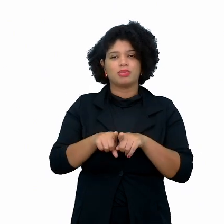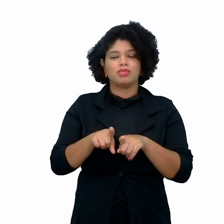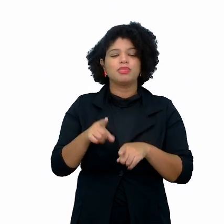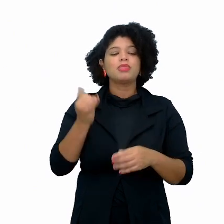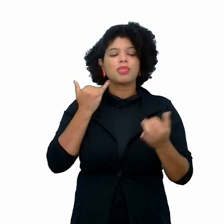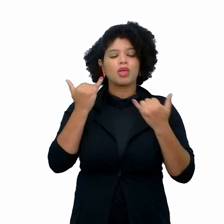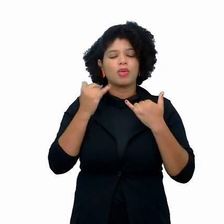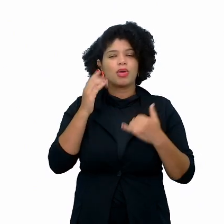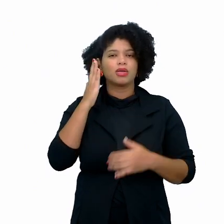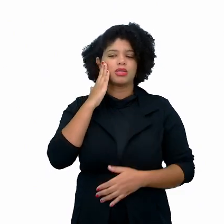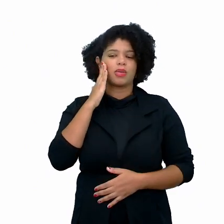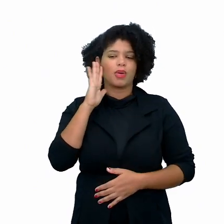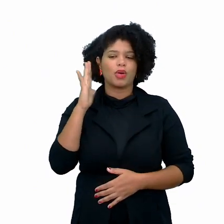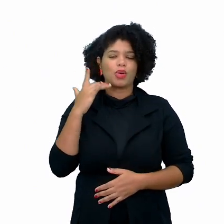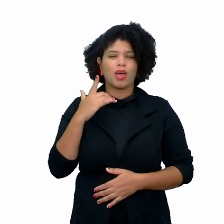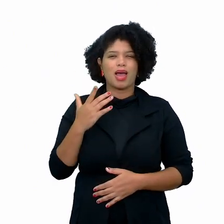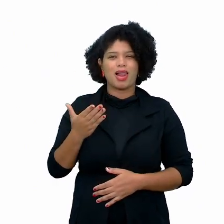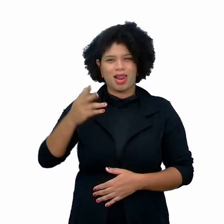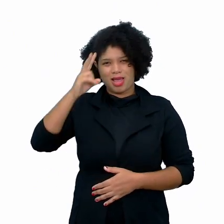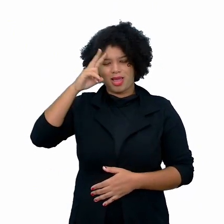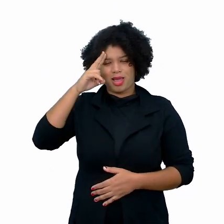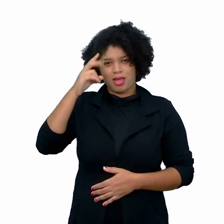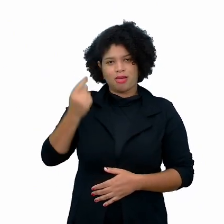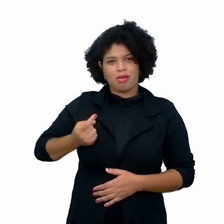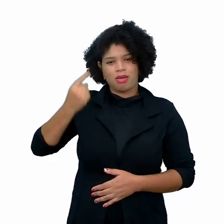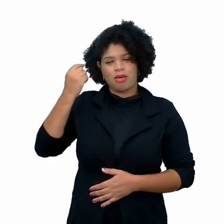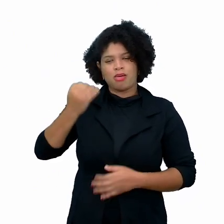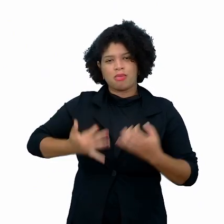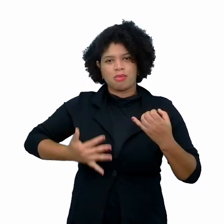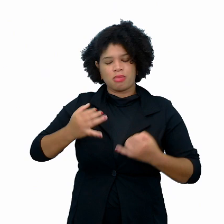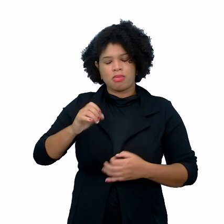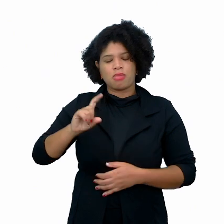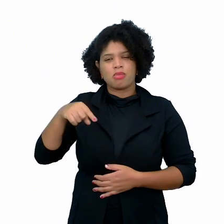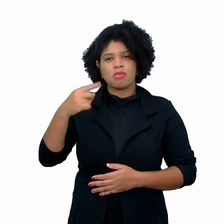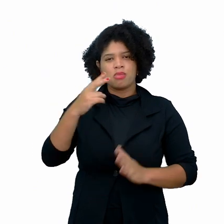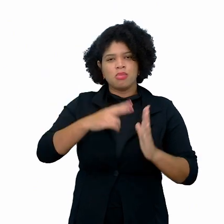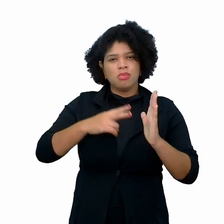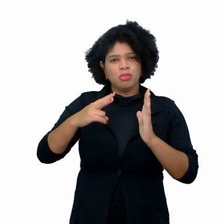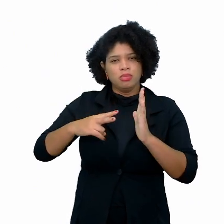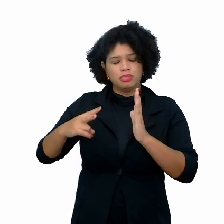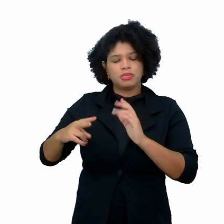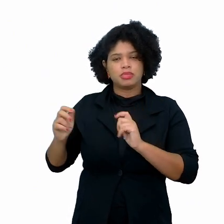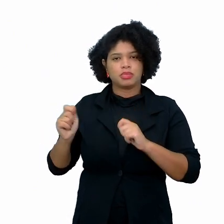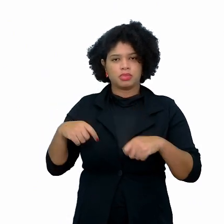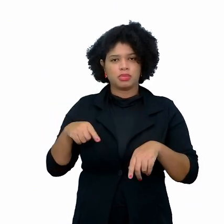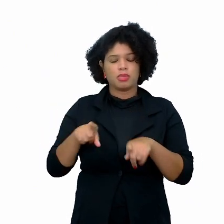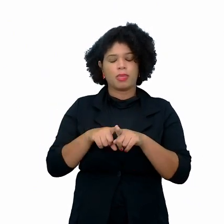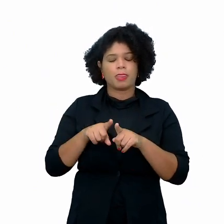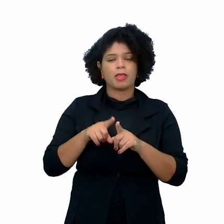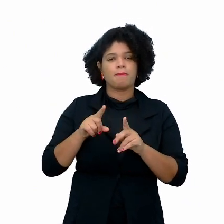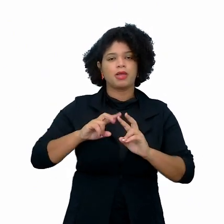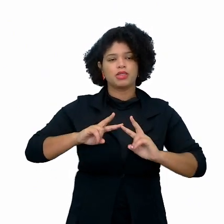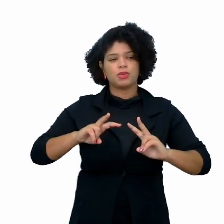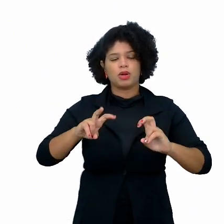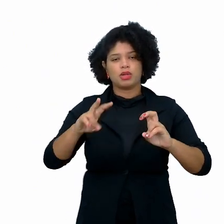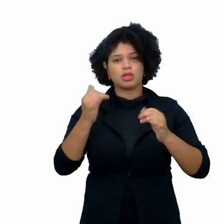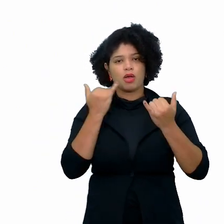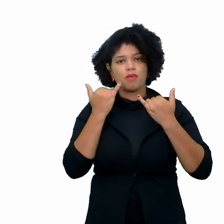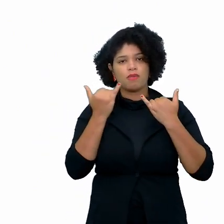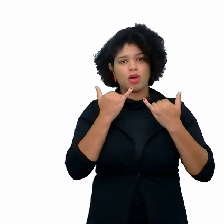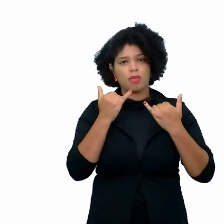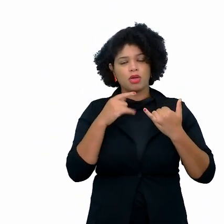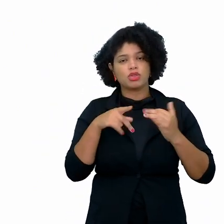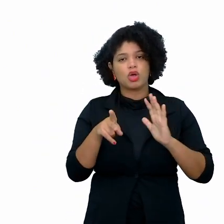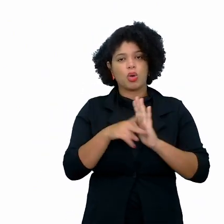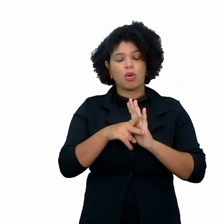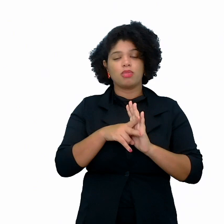inclusive, o que apontaram antes. Depois da leitura, e de ter explorado as informações